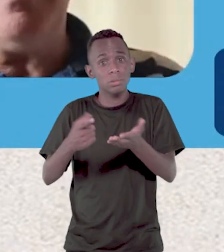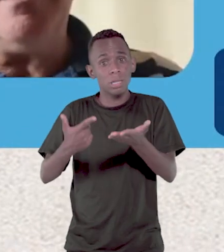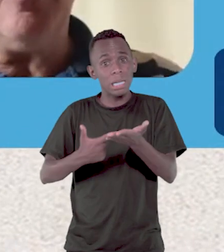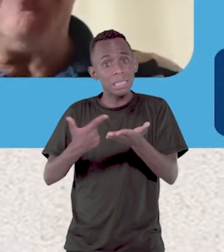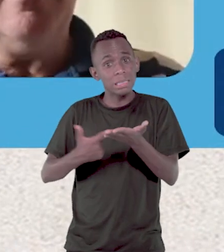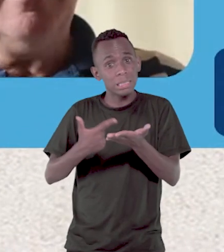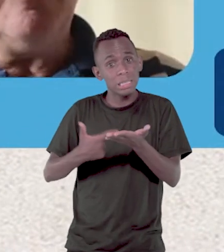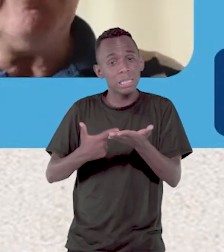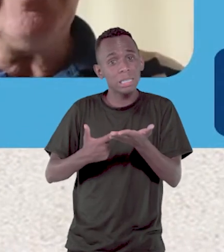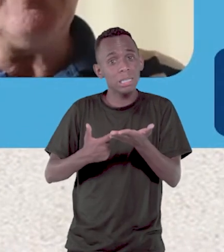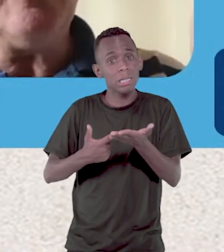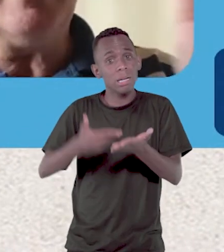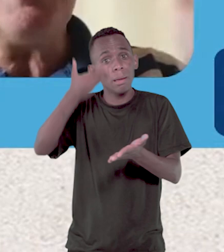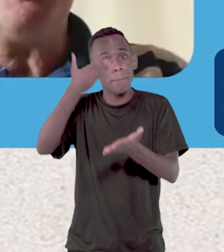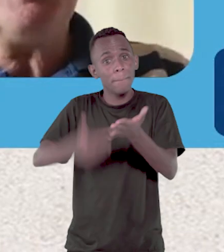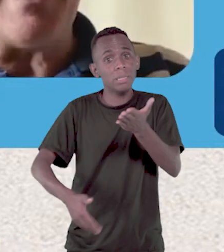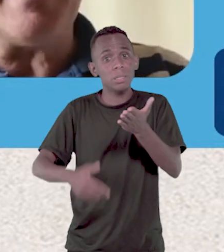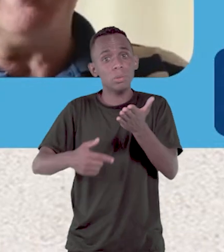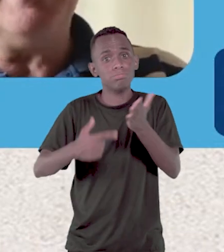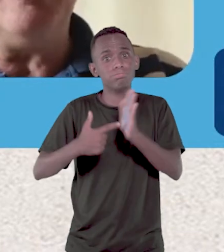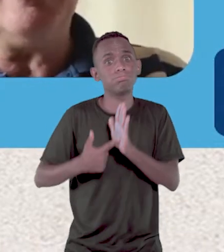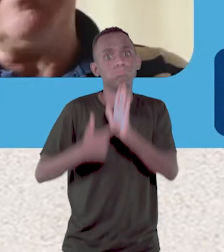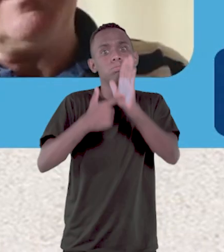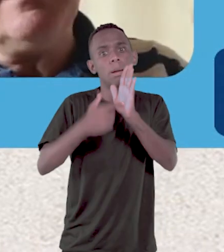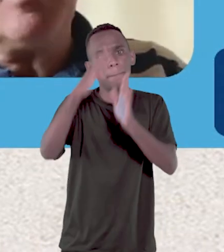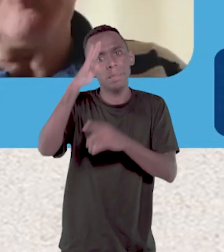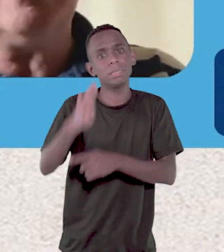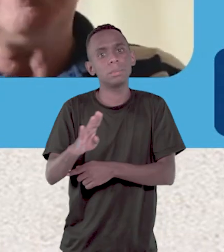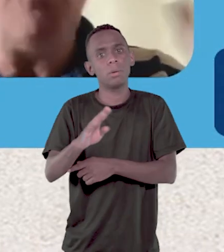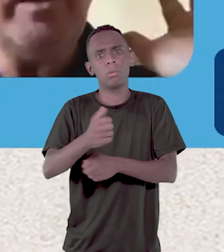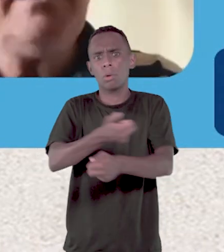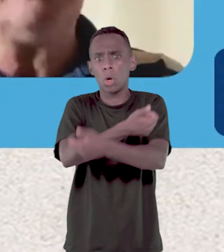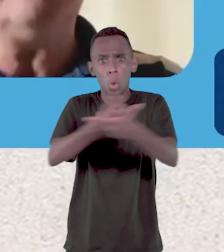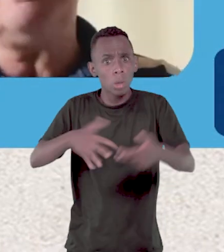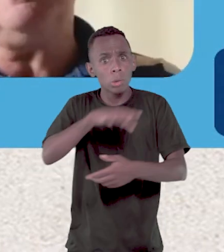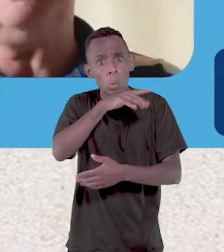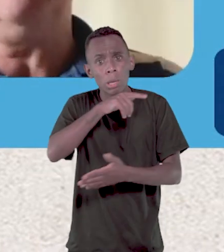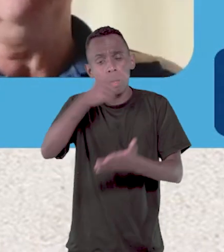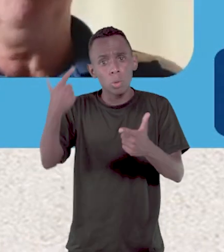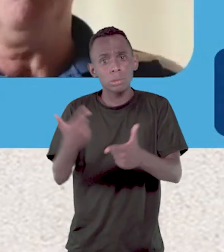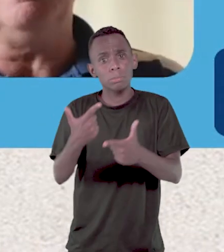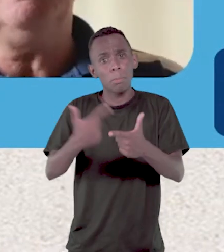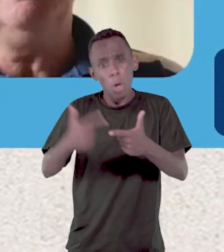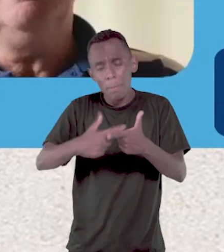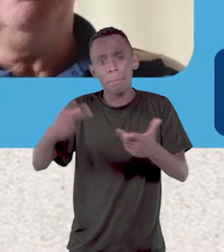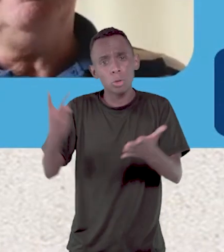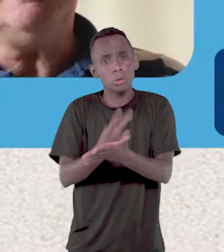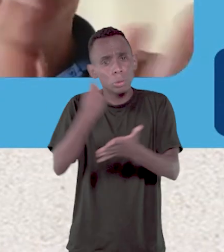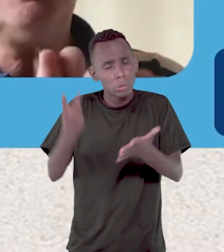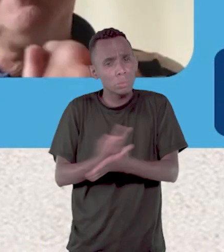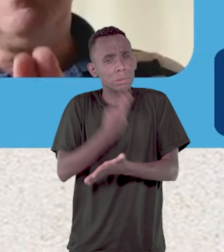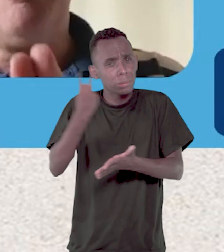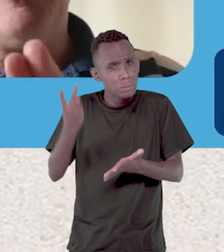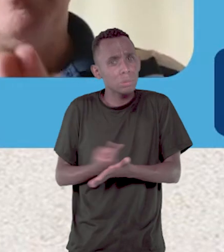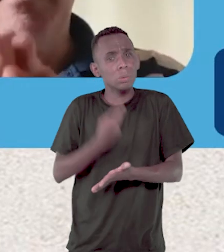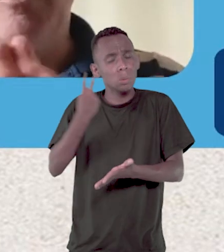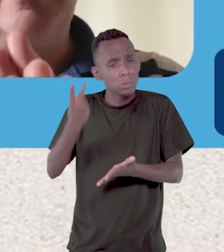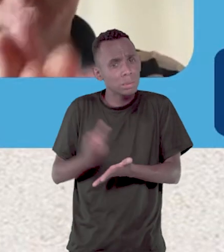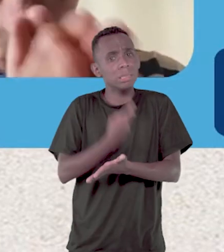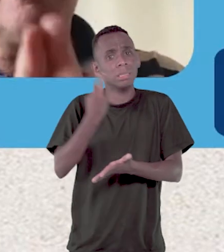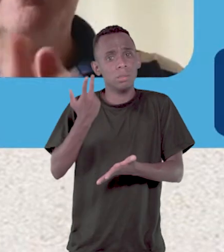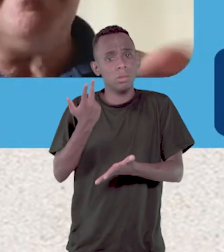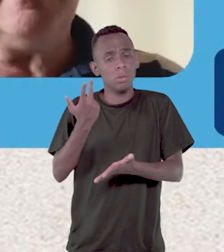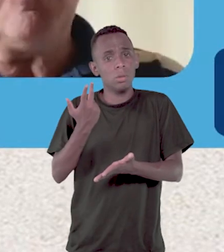literatura perdeu o seu lugar de destaque, né? Hoje é tanta coisa ruim acontecendo, né? E a gente ter